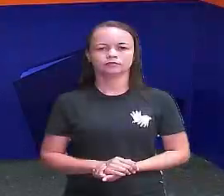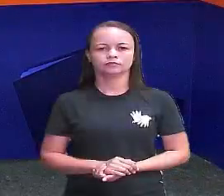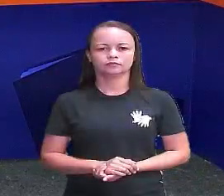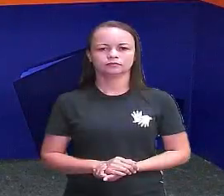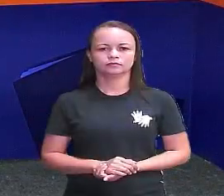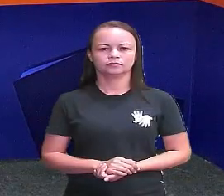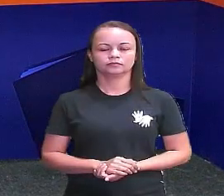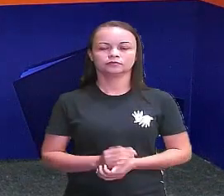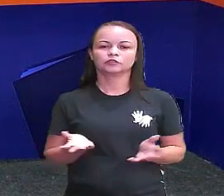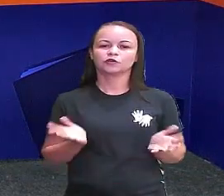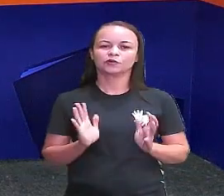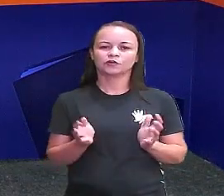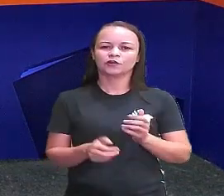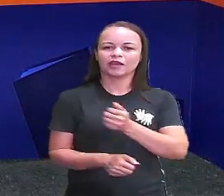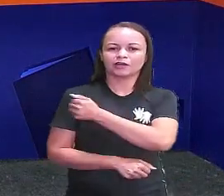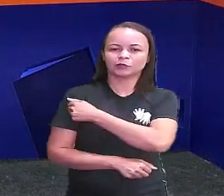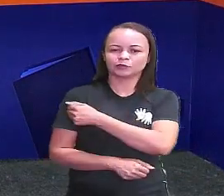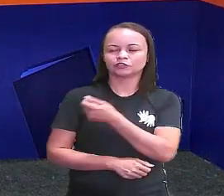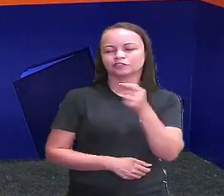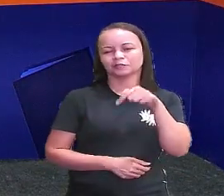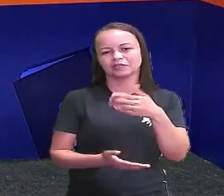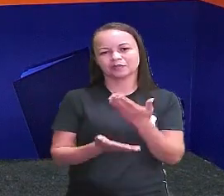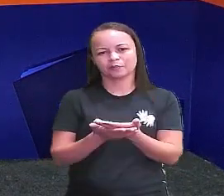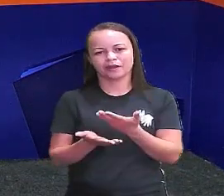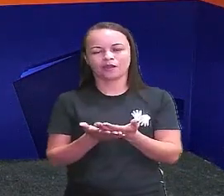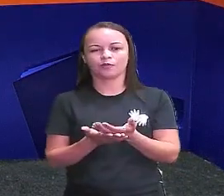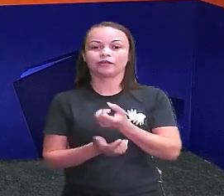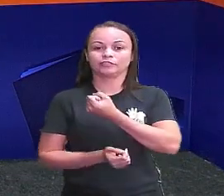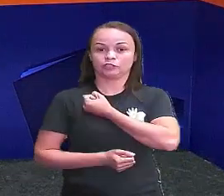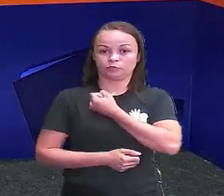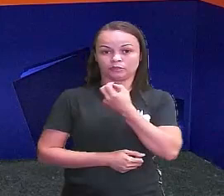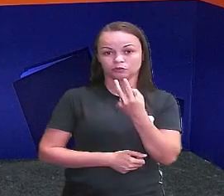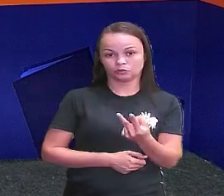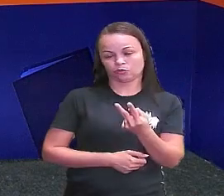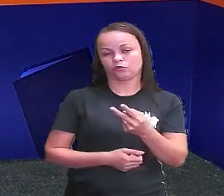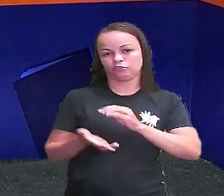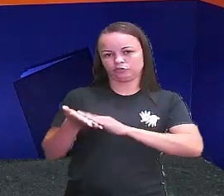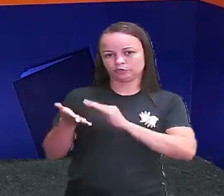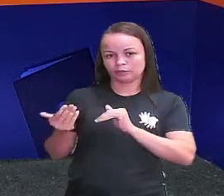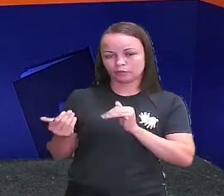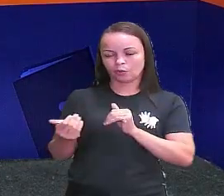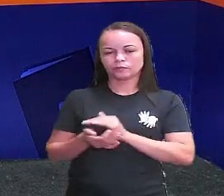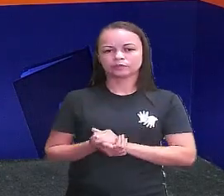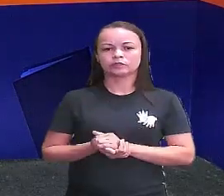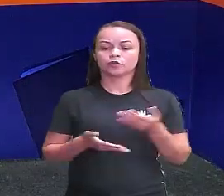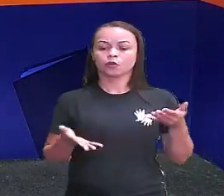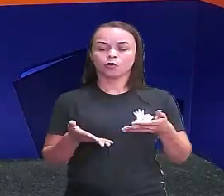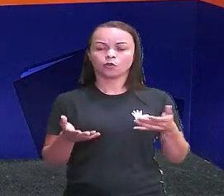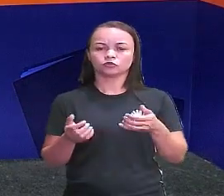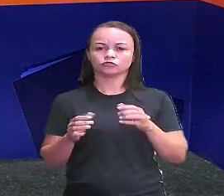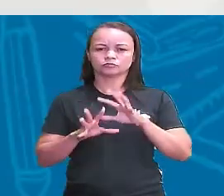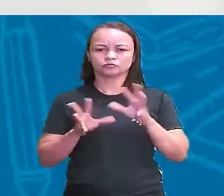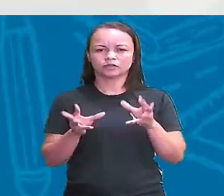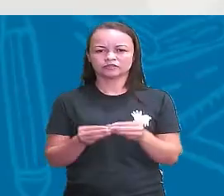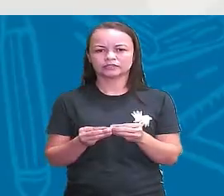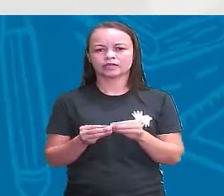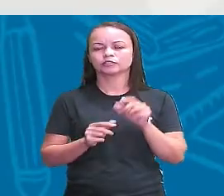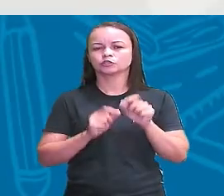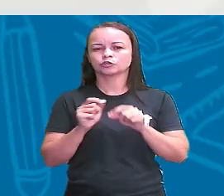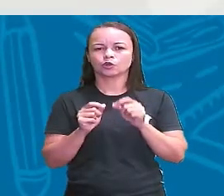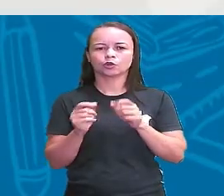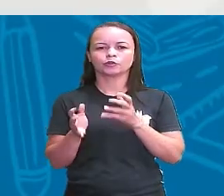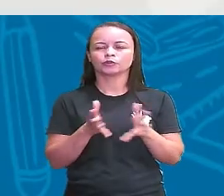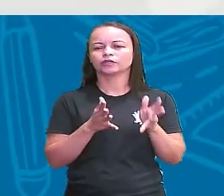Oi, gente, estamos aqui para a nossa aula de número 2 de língua espanhola e hoje nós vamos revisar sobre o